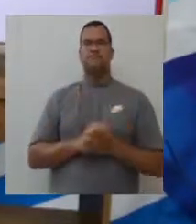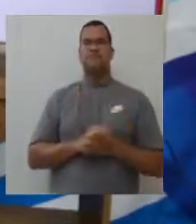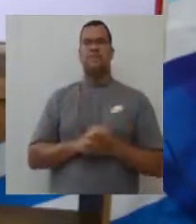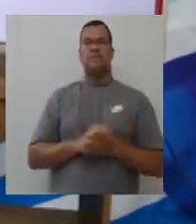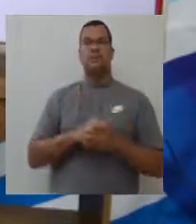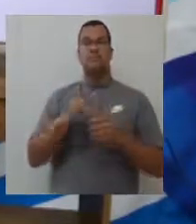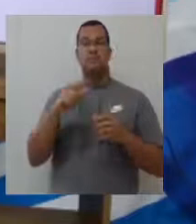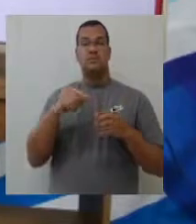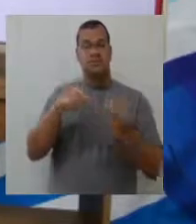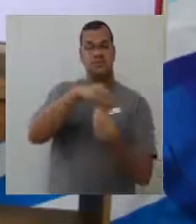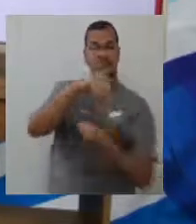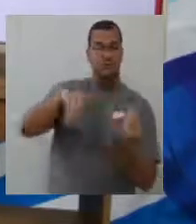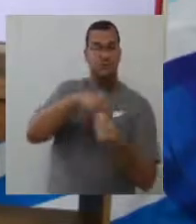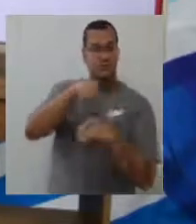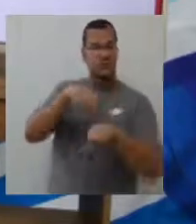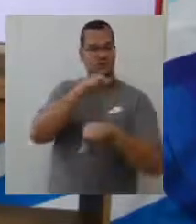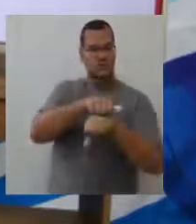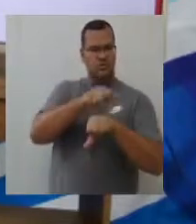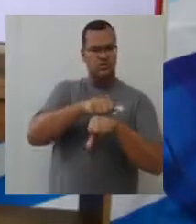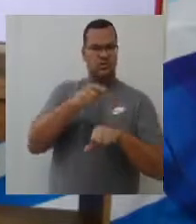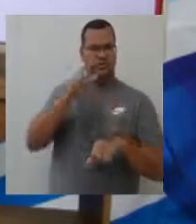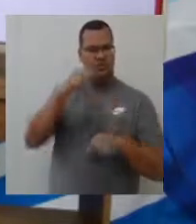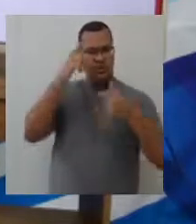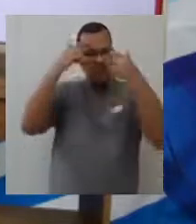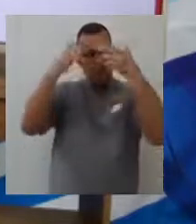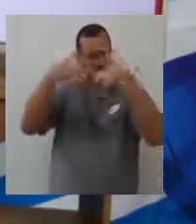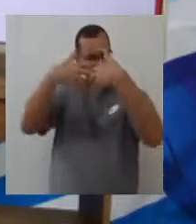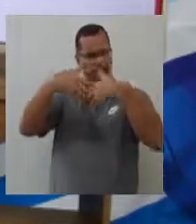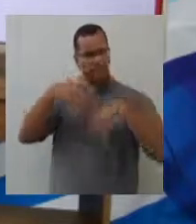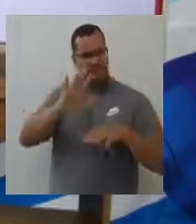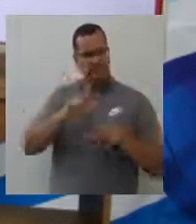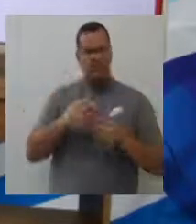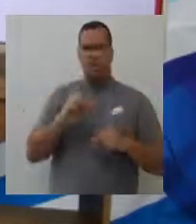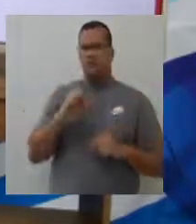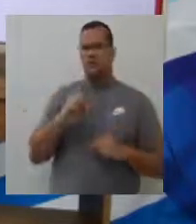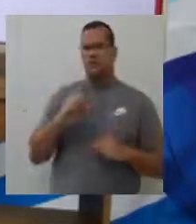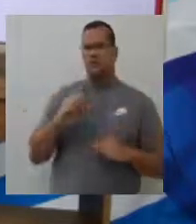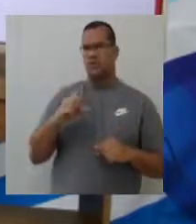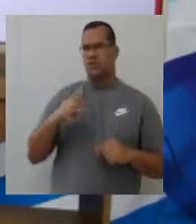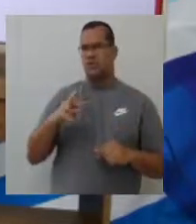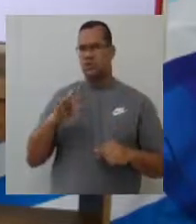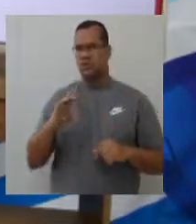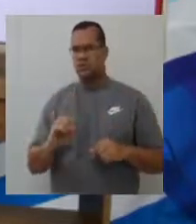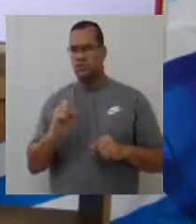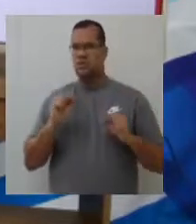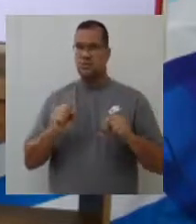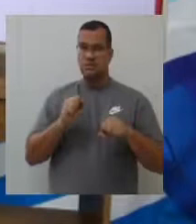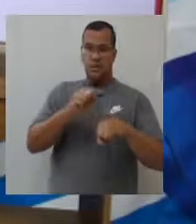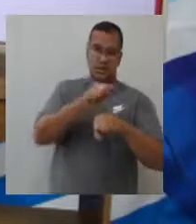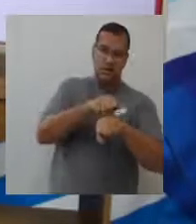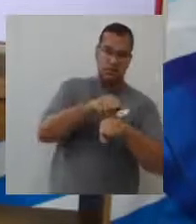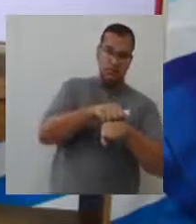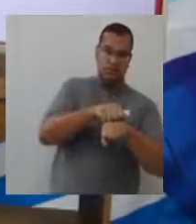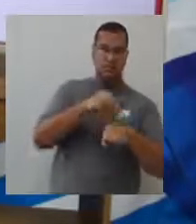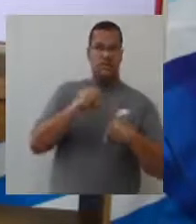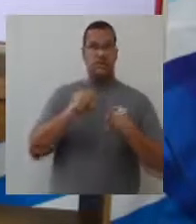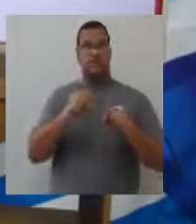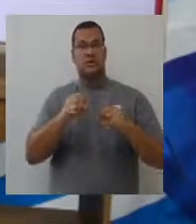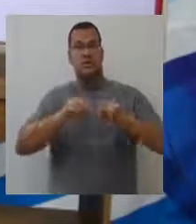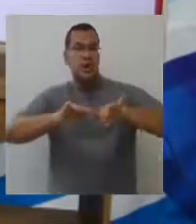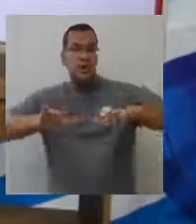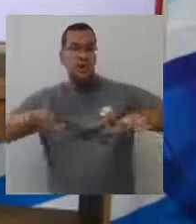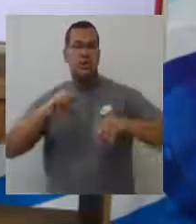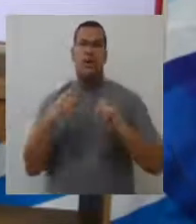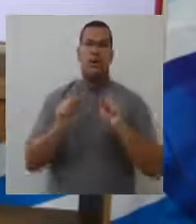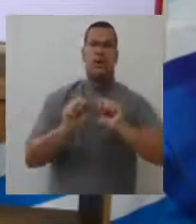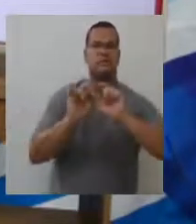sólida. É óbvio. Vê o raciocínio. O soluto pode ser sólido, líquido ou gasoso. Mas